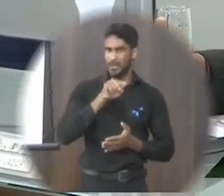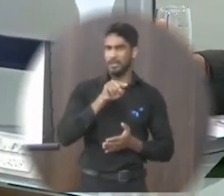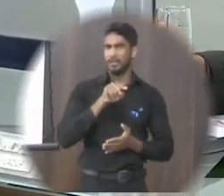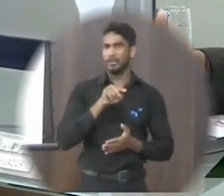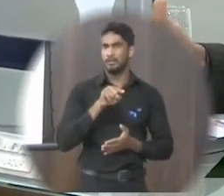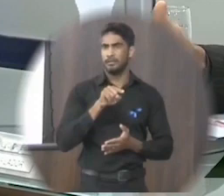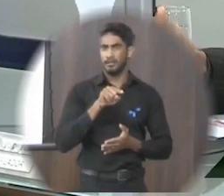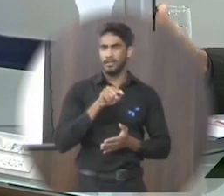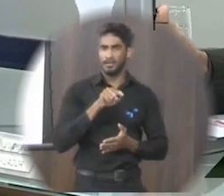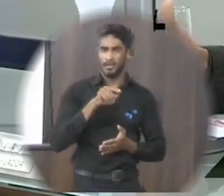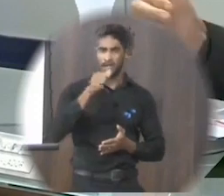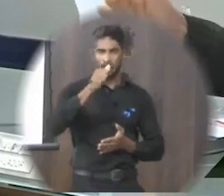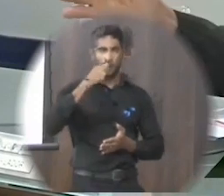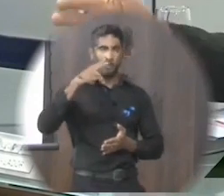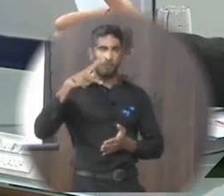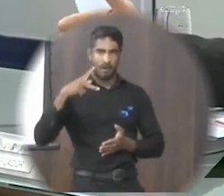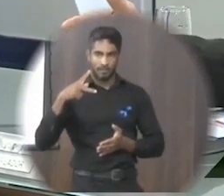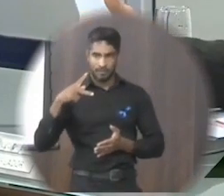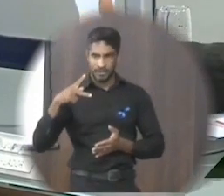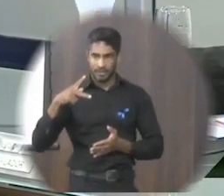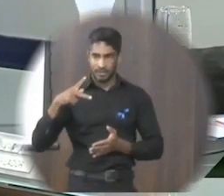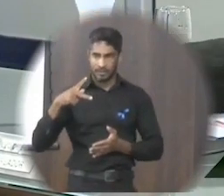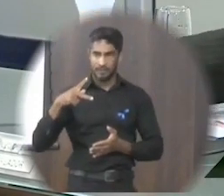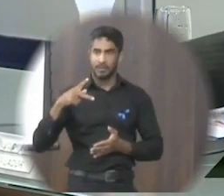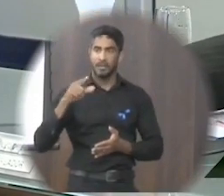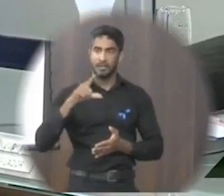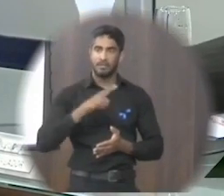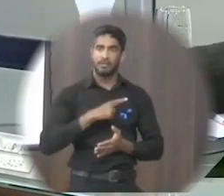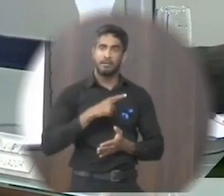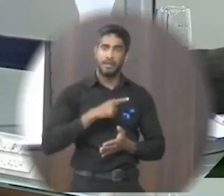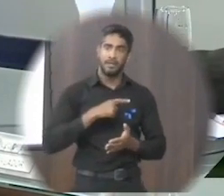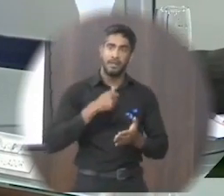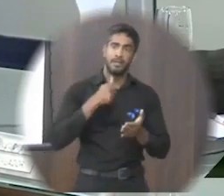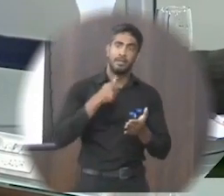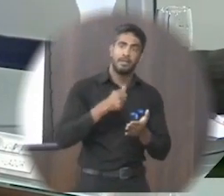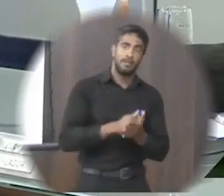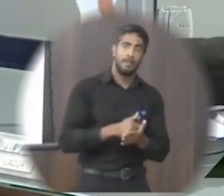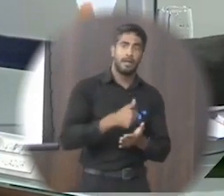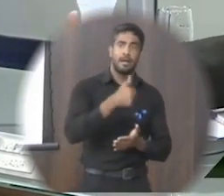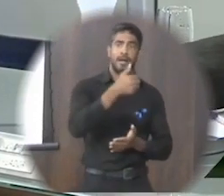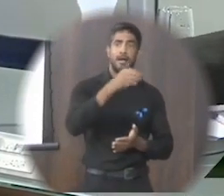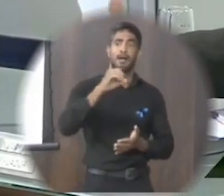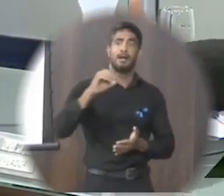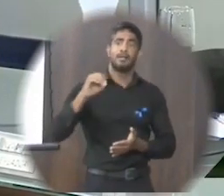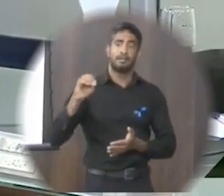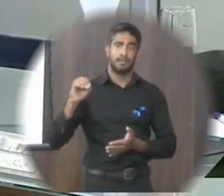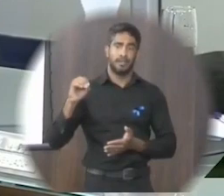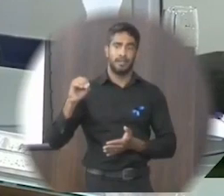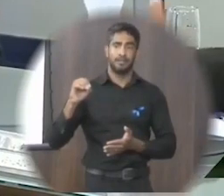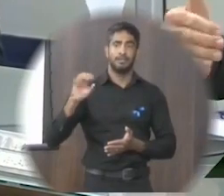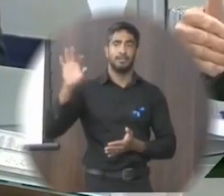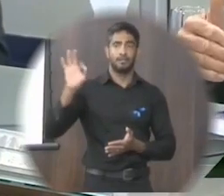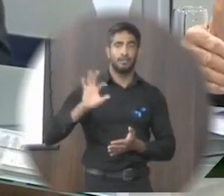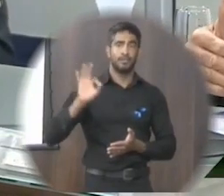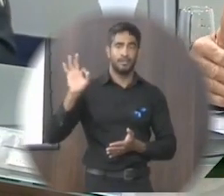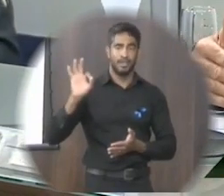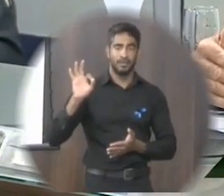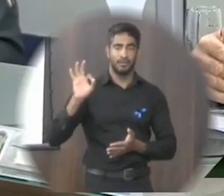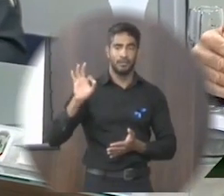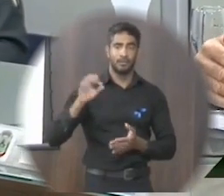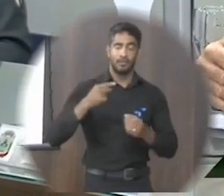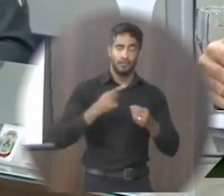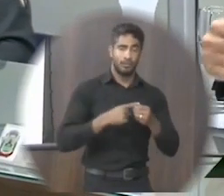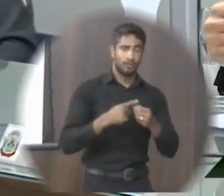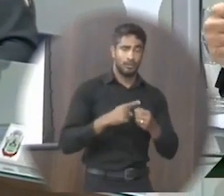uma aposentadoria complementar dos bancos, ele vai ter que pagar 100% daquilo que ele deseja receber. No caso do município,